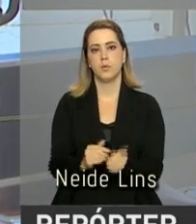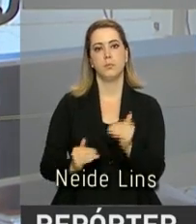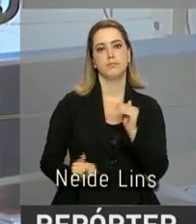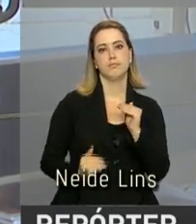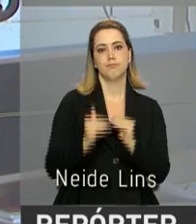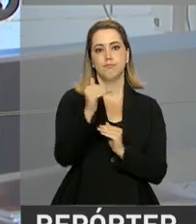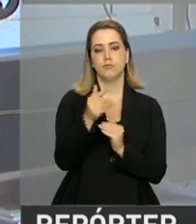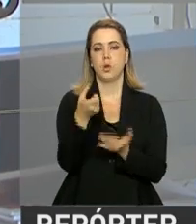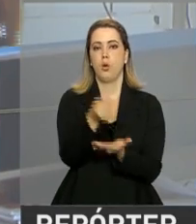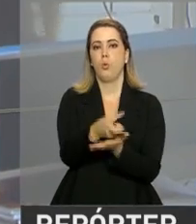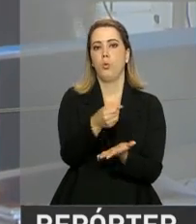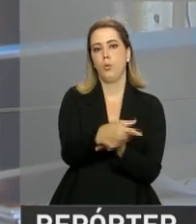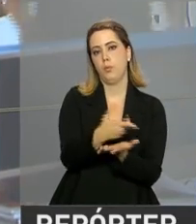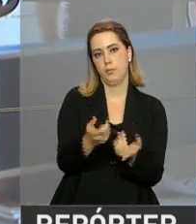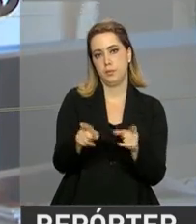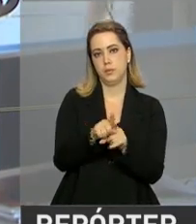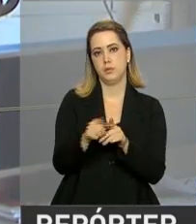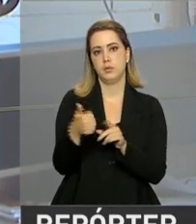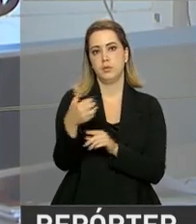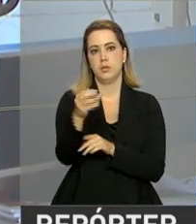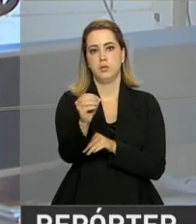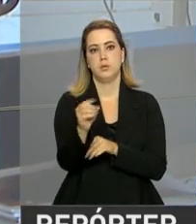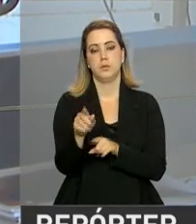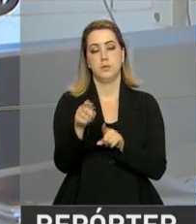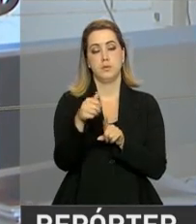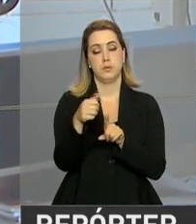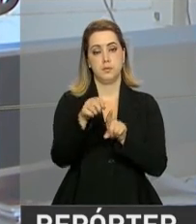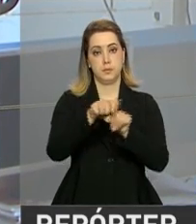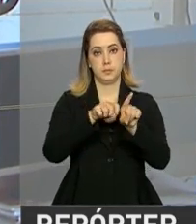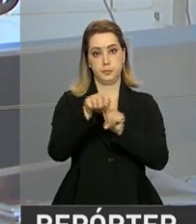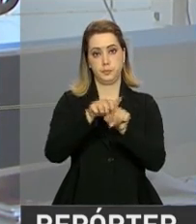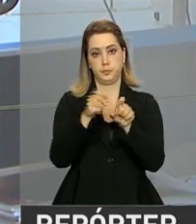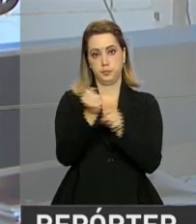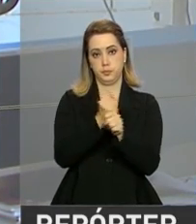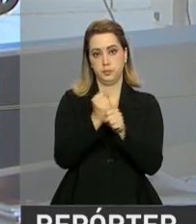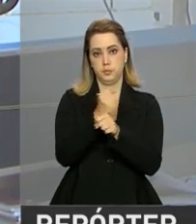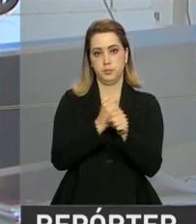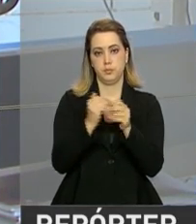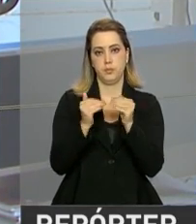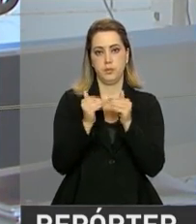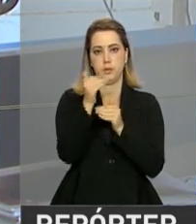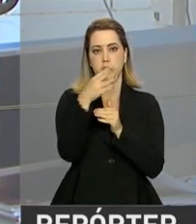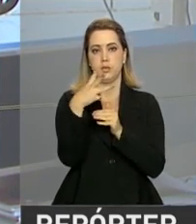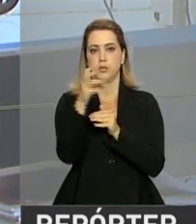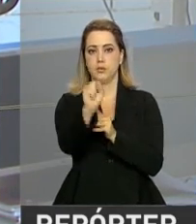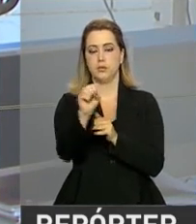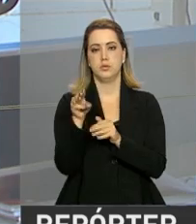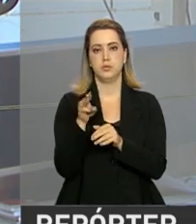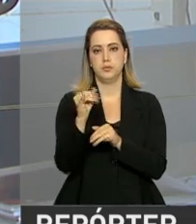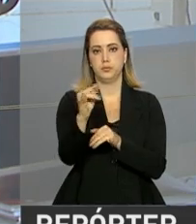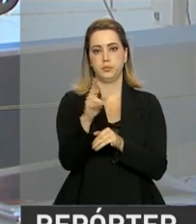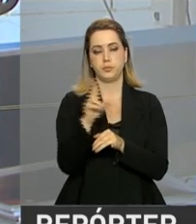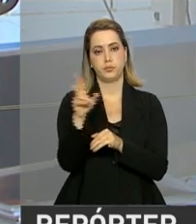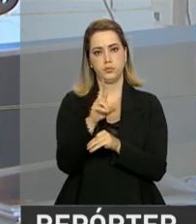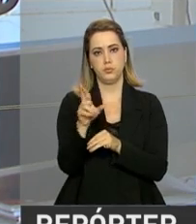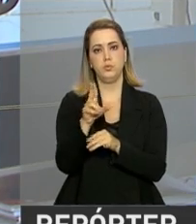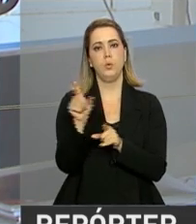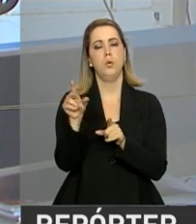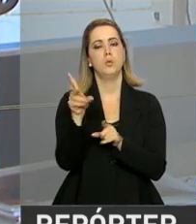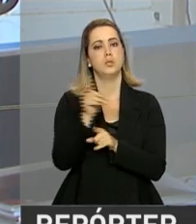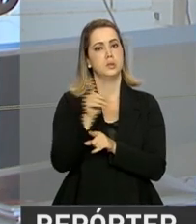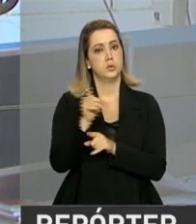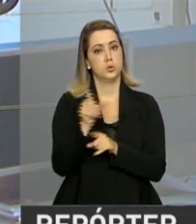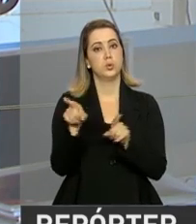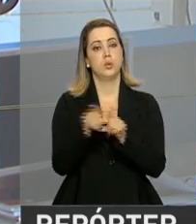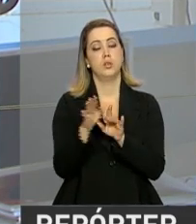as importações nos 10 primeiros meses do ano o superavit é de 38 bilhões meio de Dólares o melhor resultado da balança